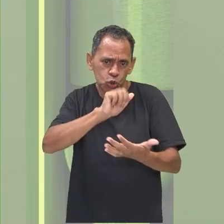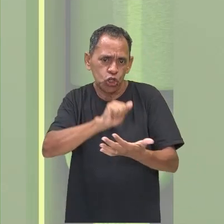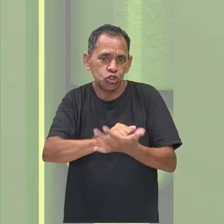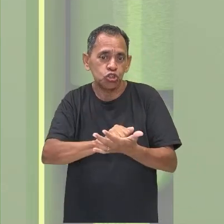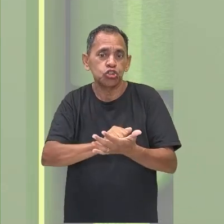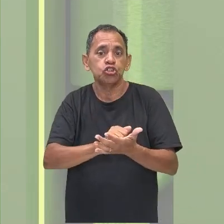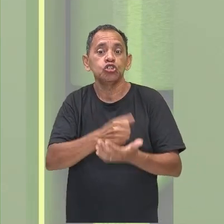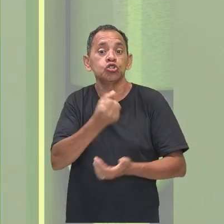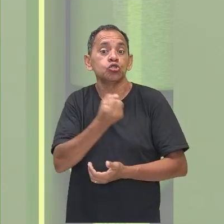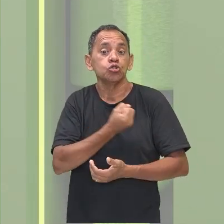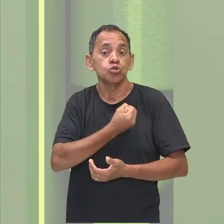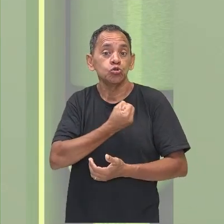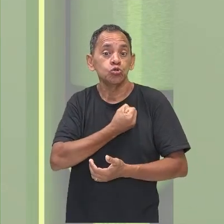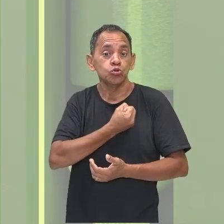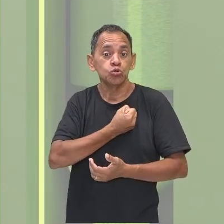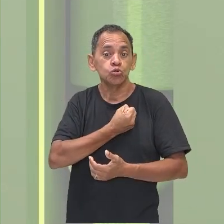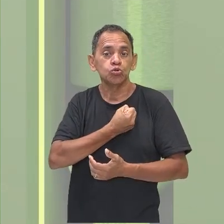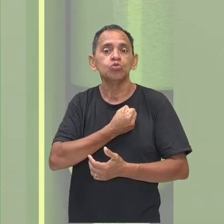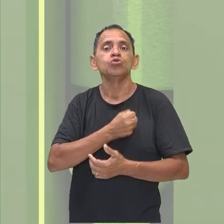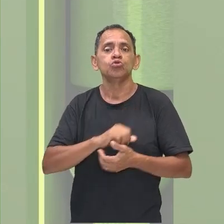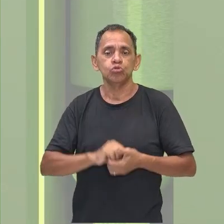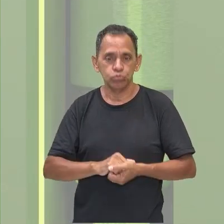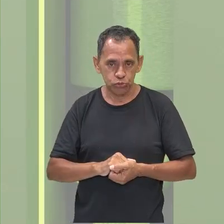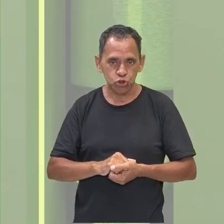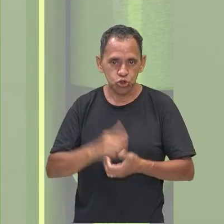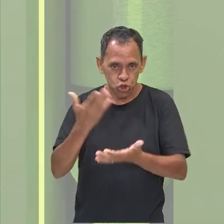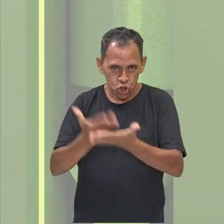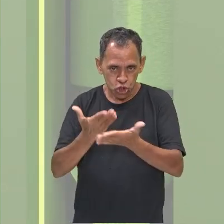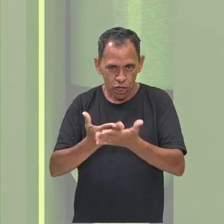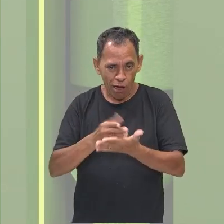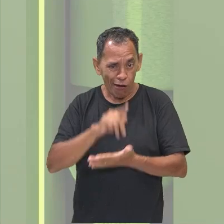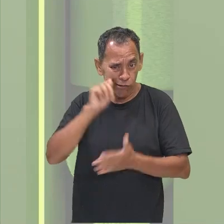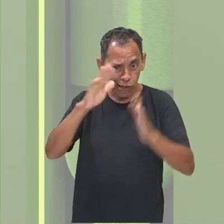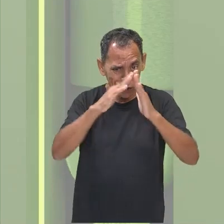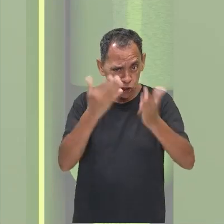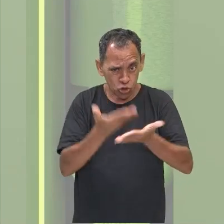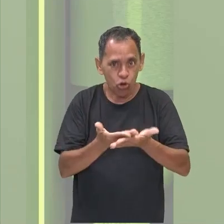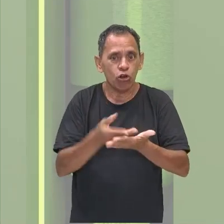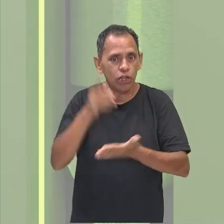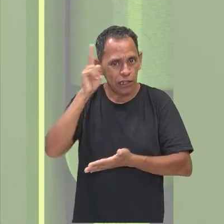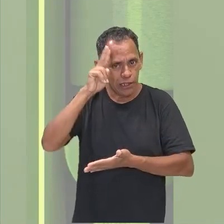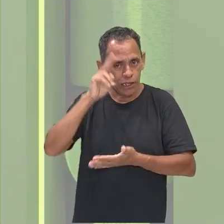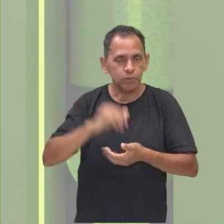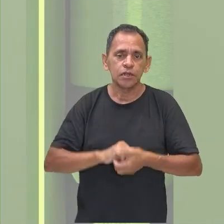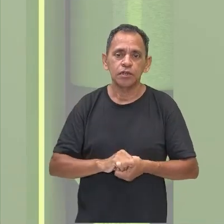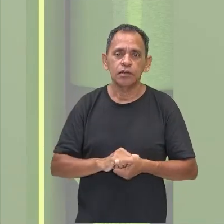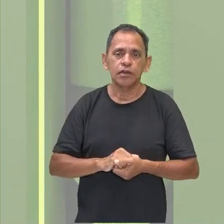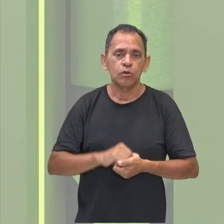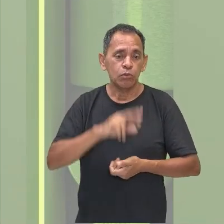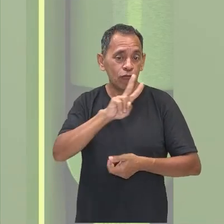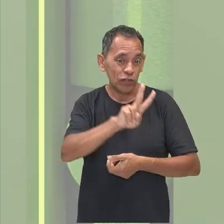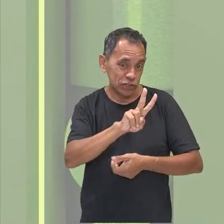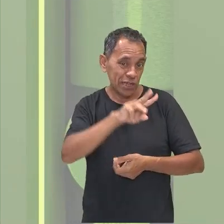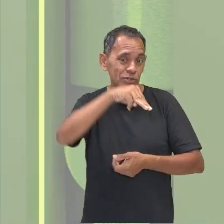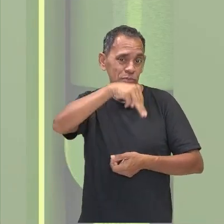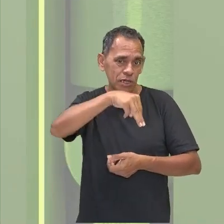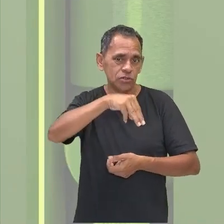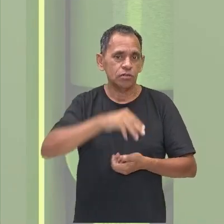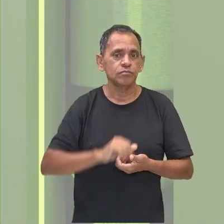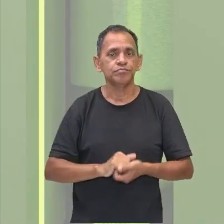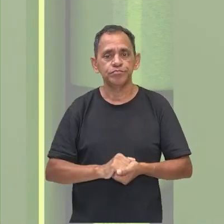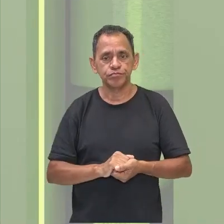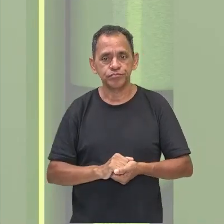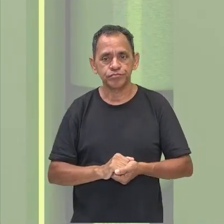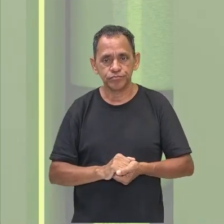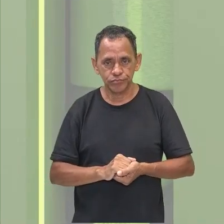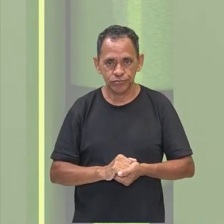ali tá pessoal então é isso que tu precisa lembrar pra tua prova isso é somente a velocidade média não significa que ele tem a